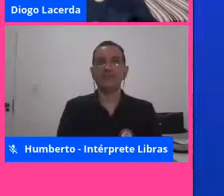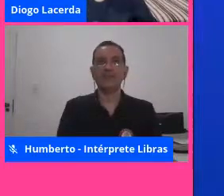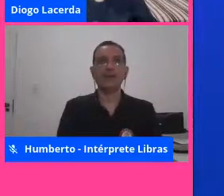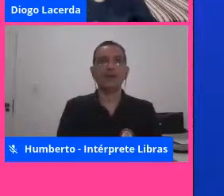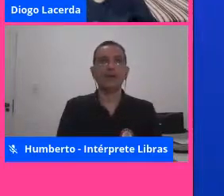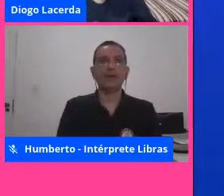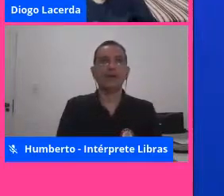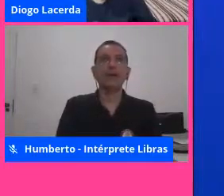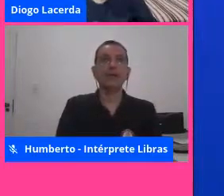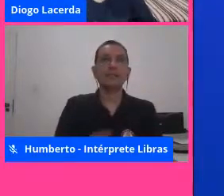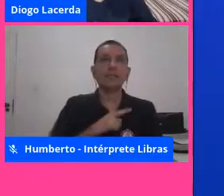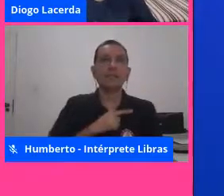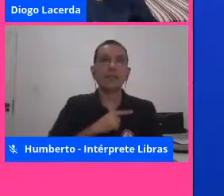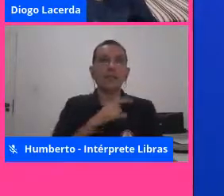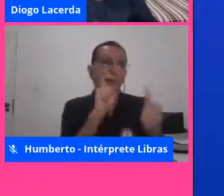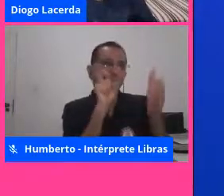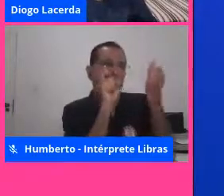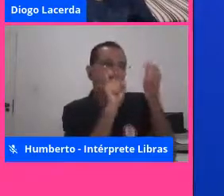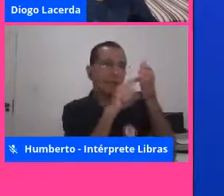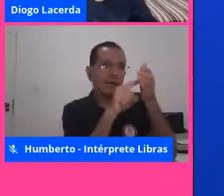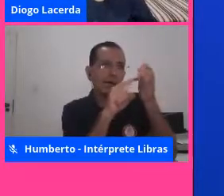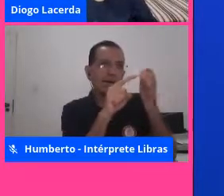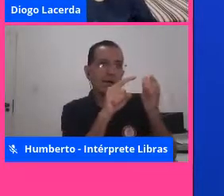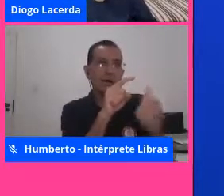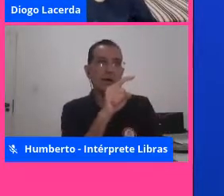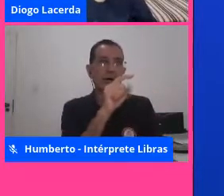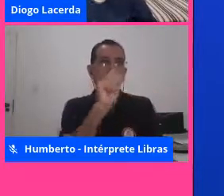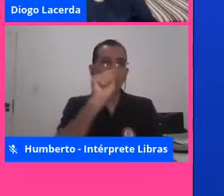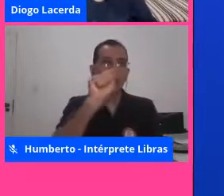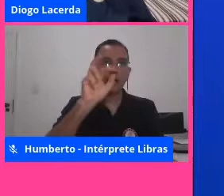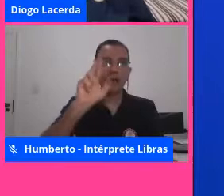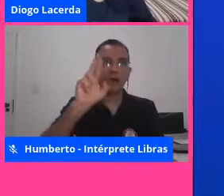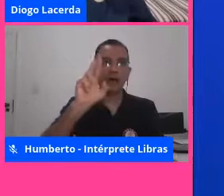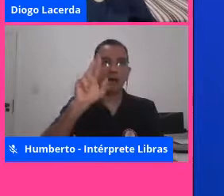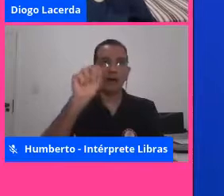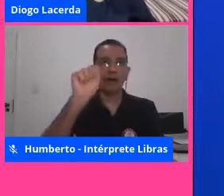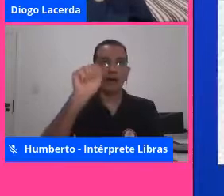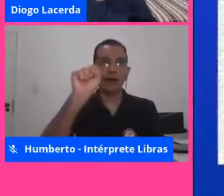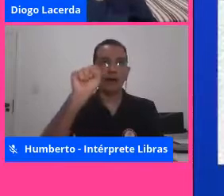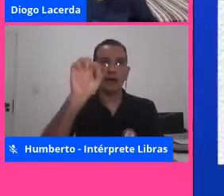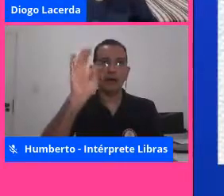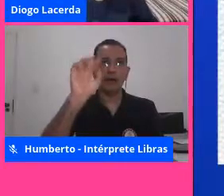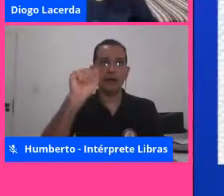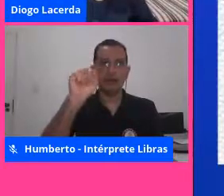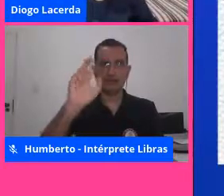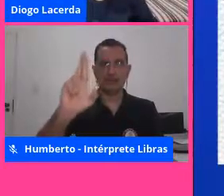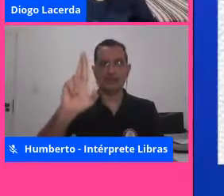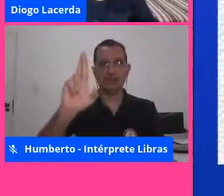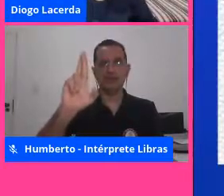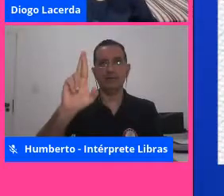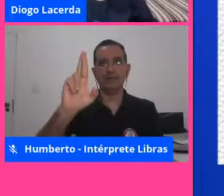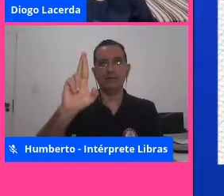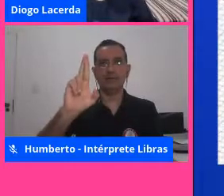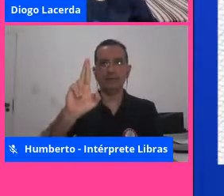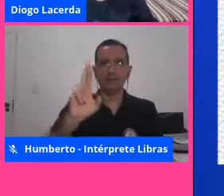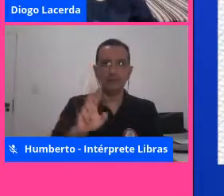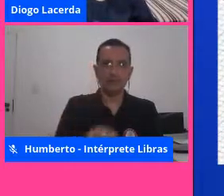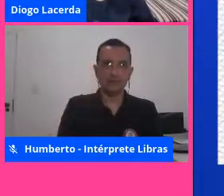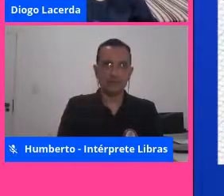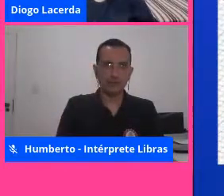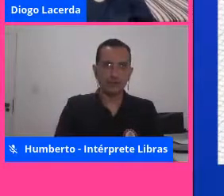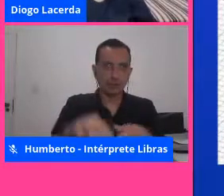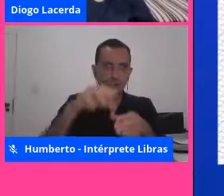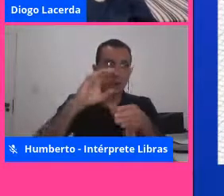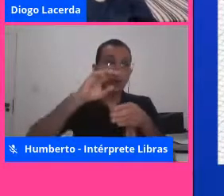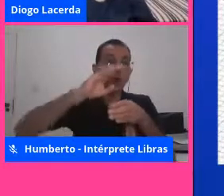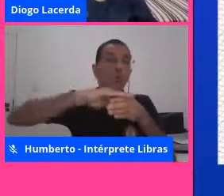chama arrastar. Você vai clicar nessa ferramenta arrastar e vai clicar nessa parte, nesse círculo